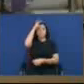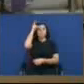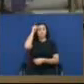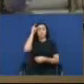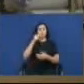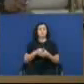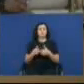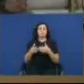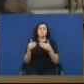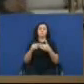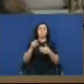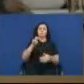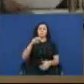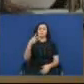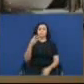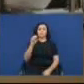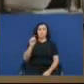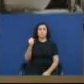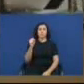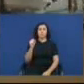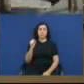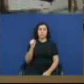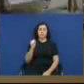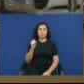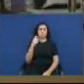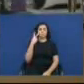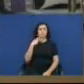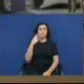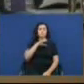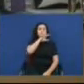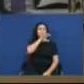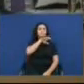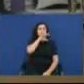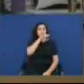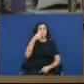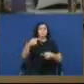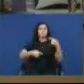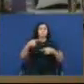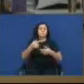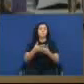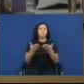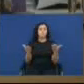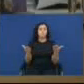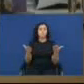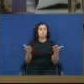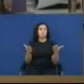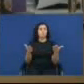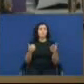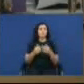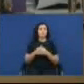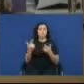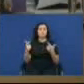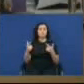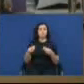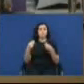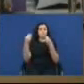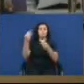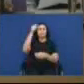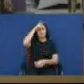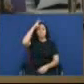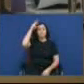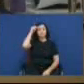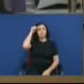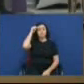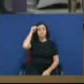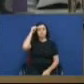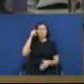Executivo. Requerimento 538, vereador André Henrique. Em discussão. Não havendo ao